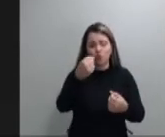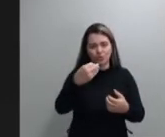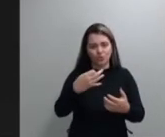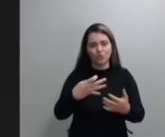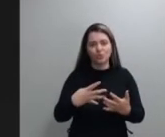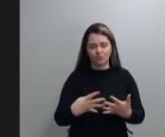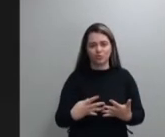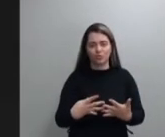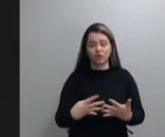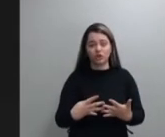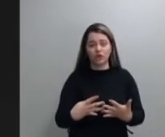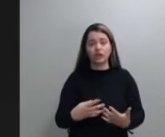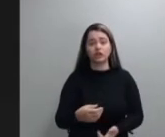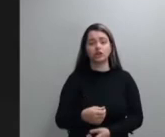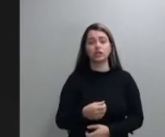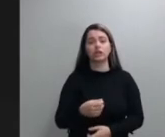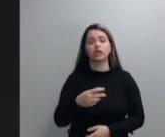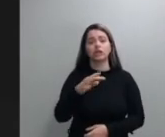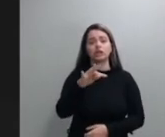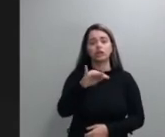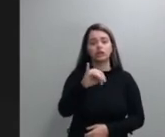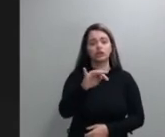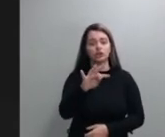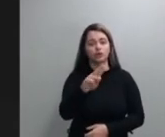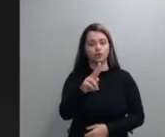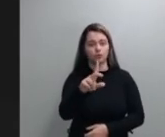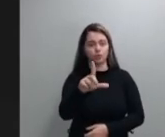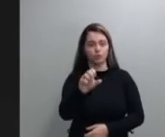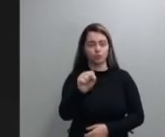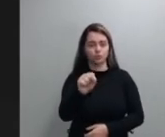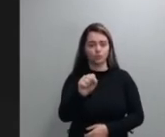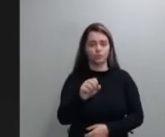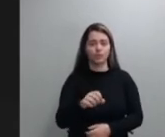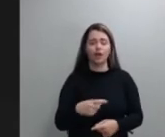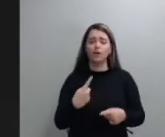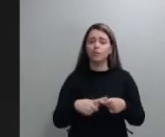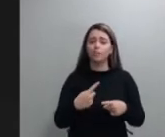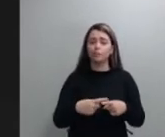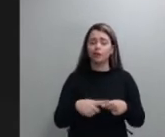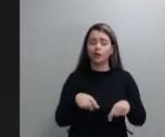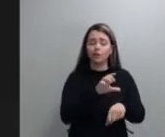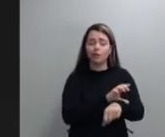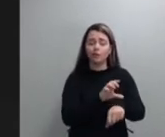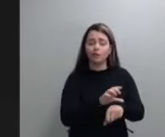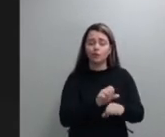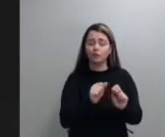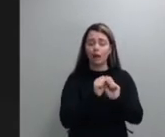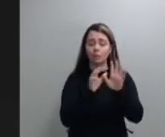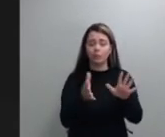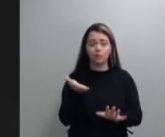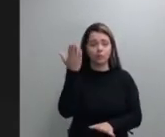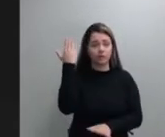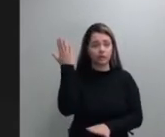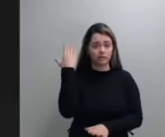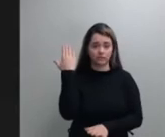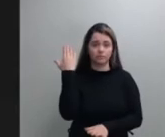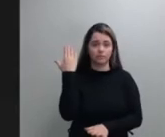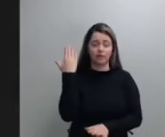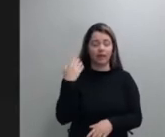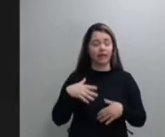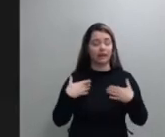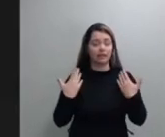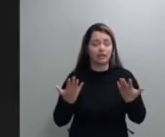isso aqui essa resolução foi em 2014 o concurso foi aberto antes então eu não posso estar limitando vai valer essa